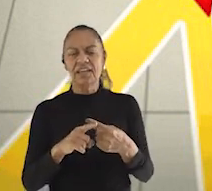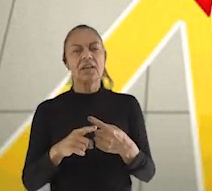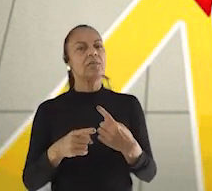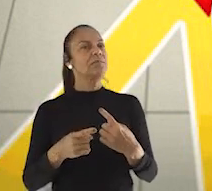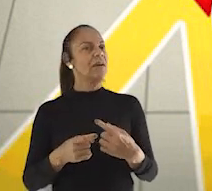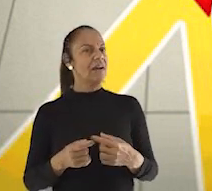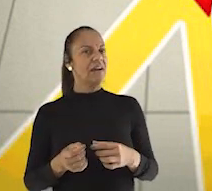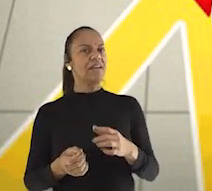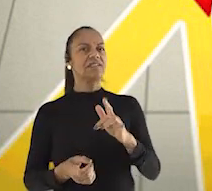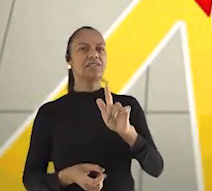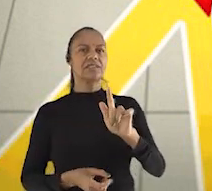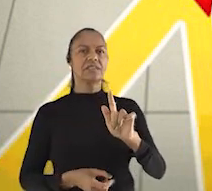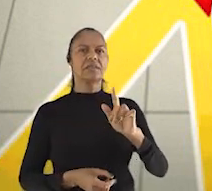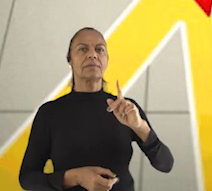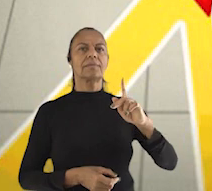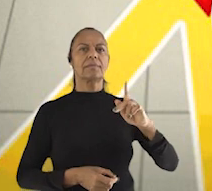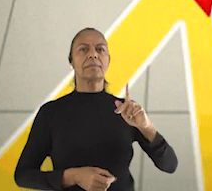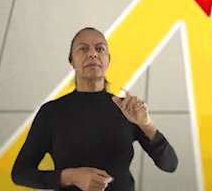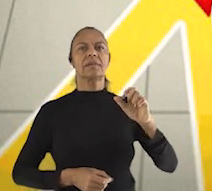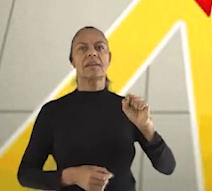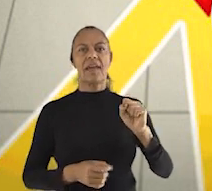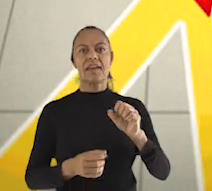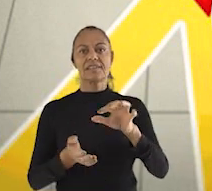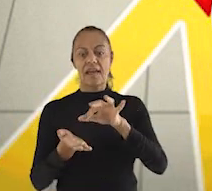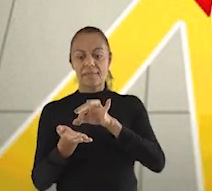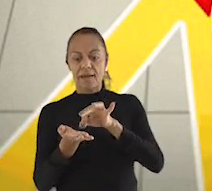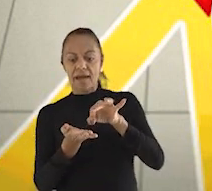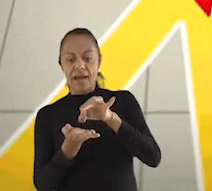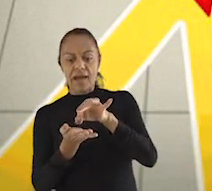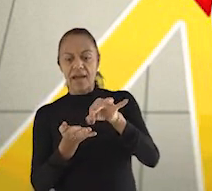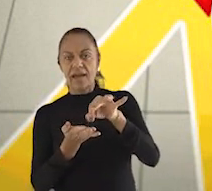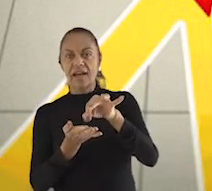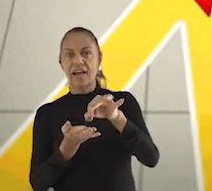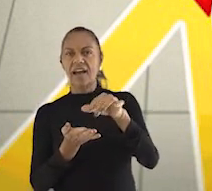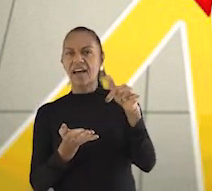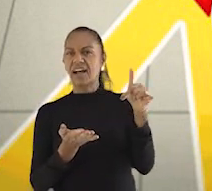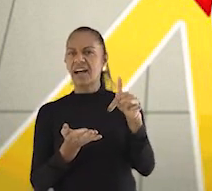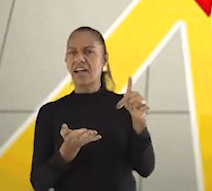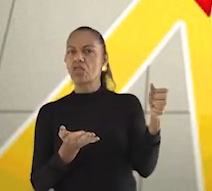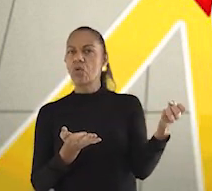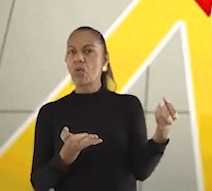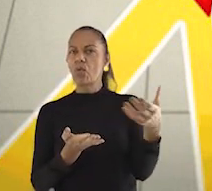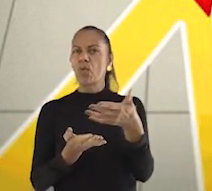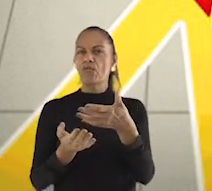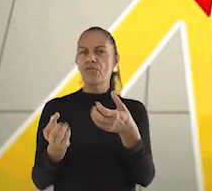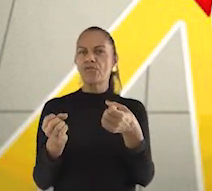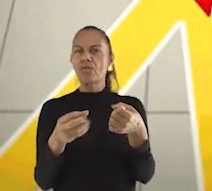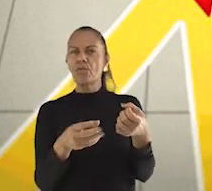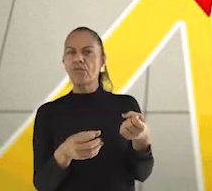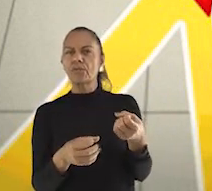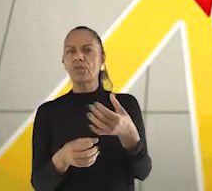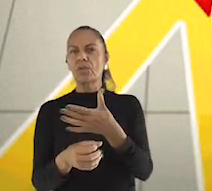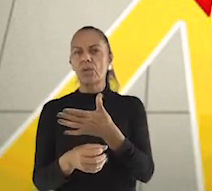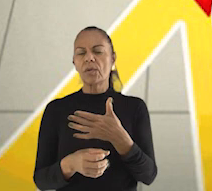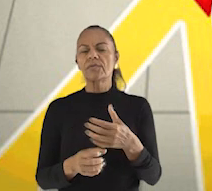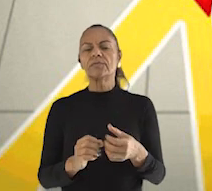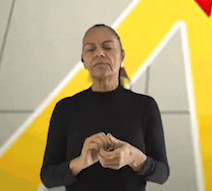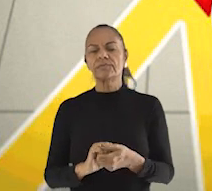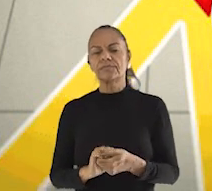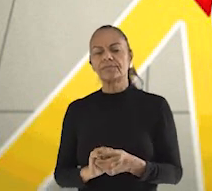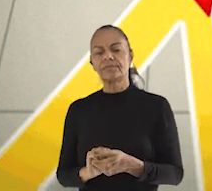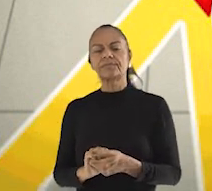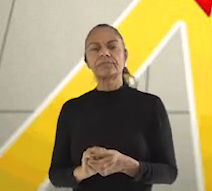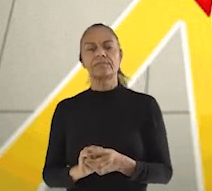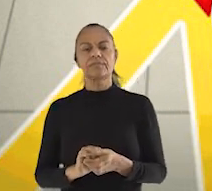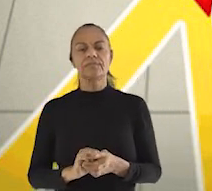os GPS, que são serviços de localização, estão cada vez mais atualizados. Com o uso de sites como o Google